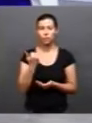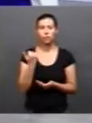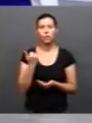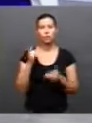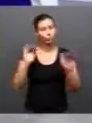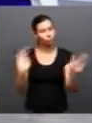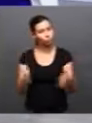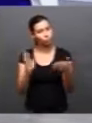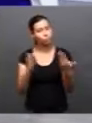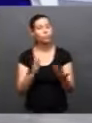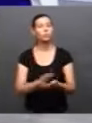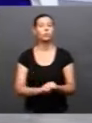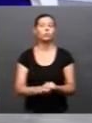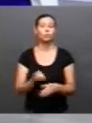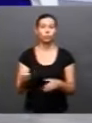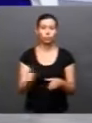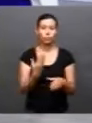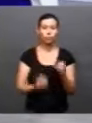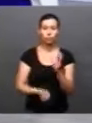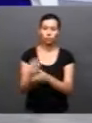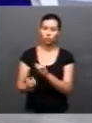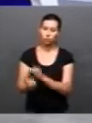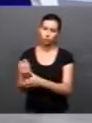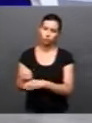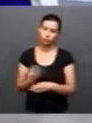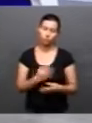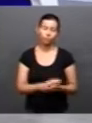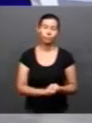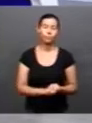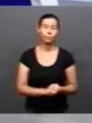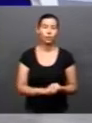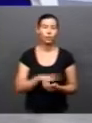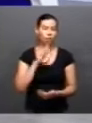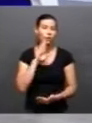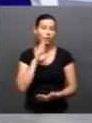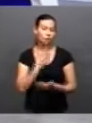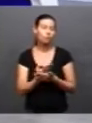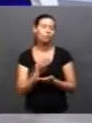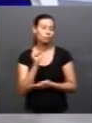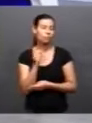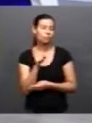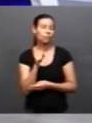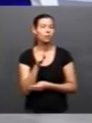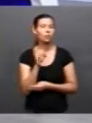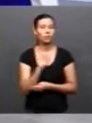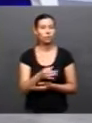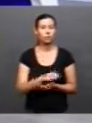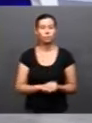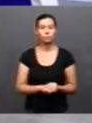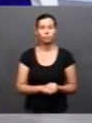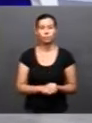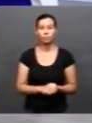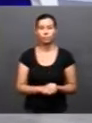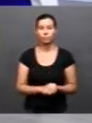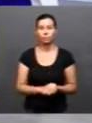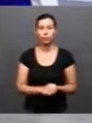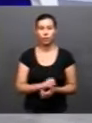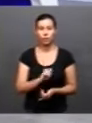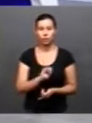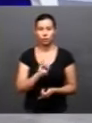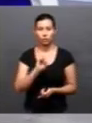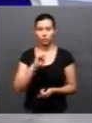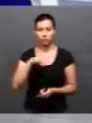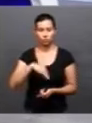estimula, né, a criação de novas pesquisas. Eu acredito que sim. Eu acho que é uma via de mão dupla, né, Simone? O que, que você acha? Eu não sei. Eu acho que aí tem uma questão